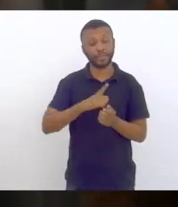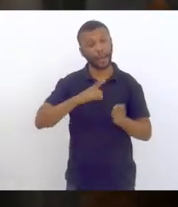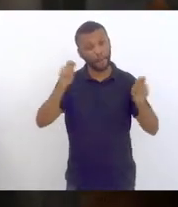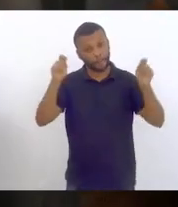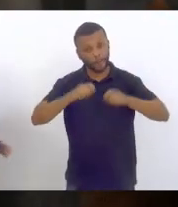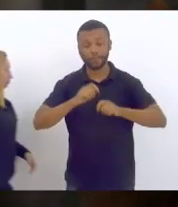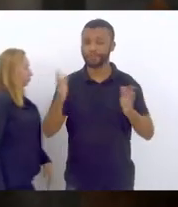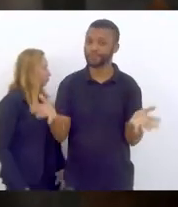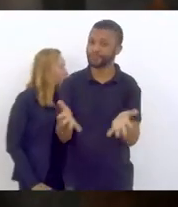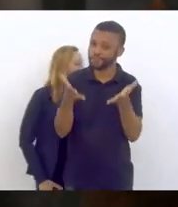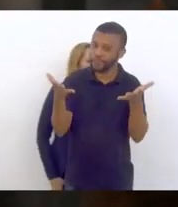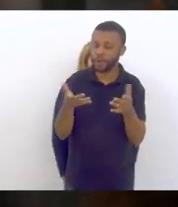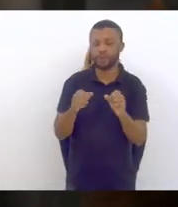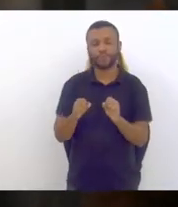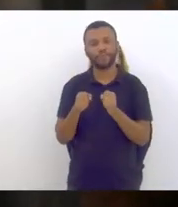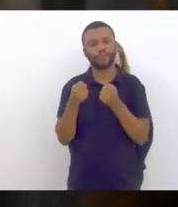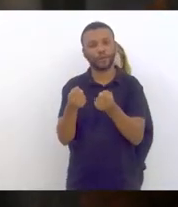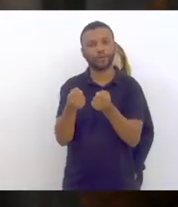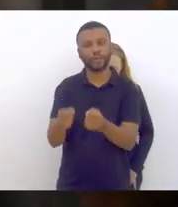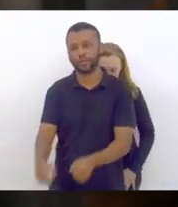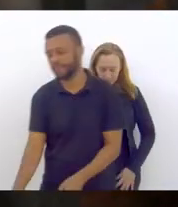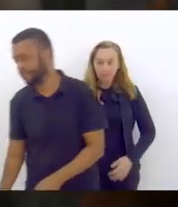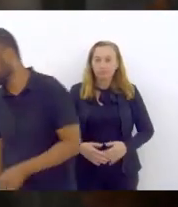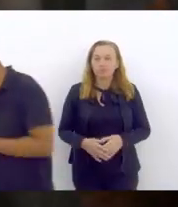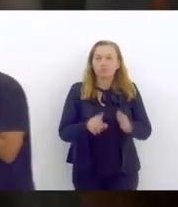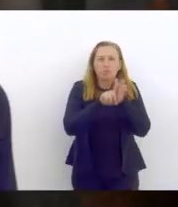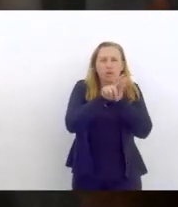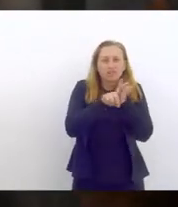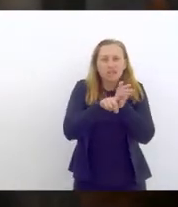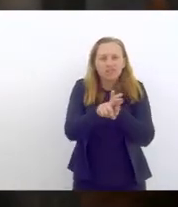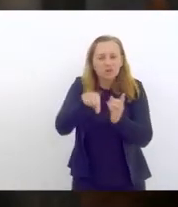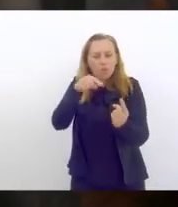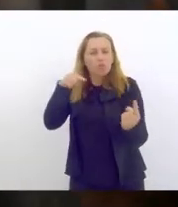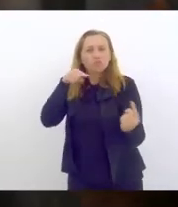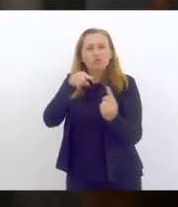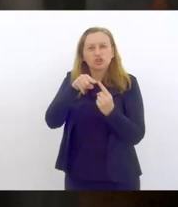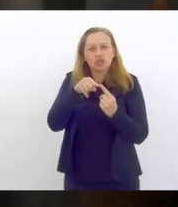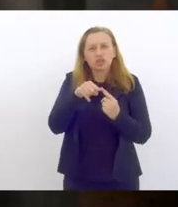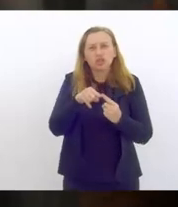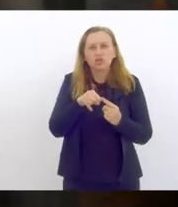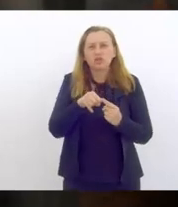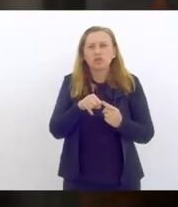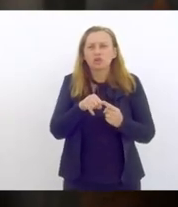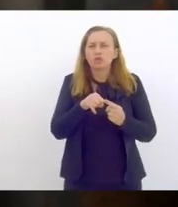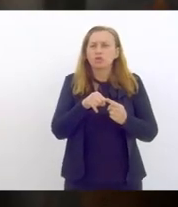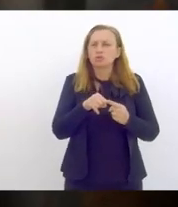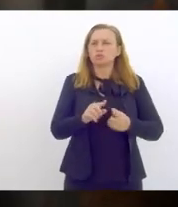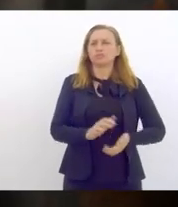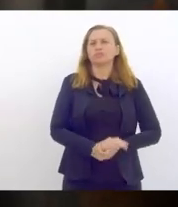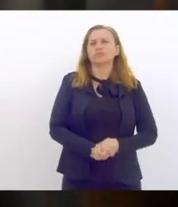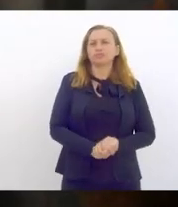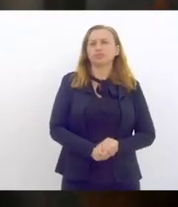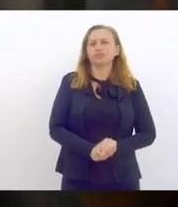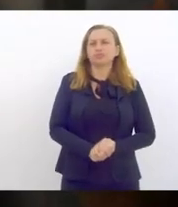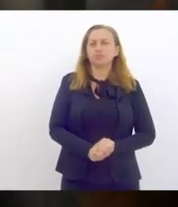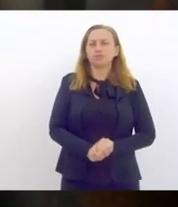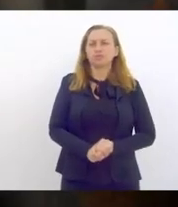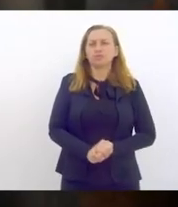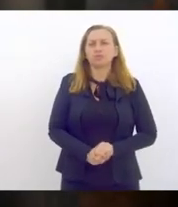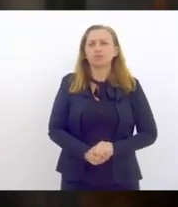fortalecer a educação Eu quero fazer uma análise objetiva do posicionamento do